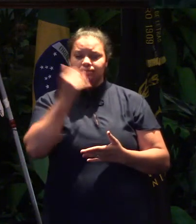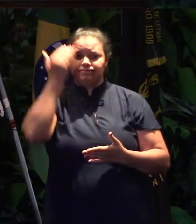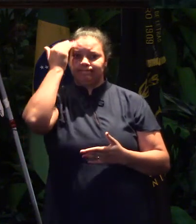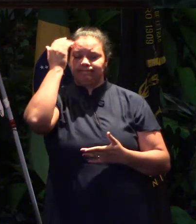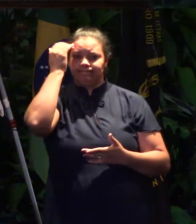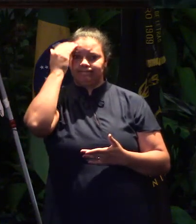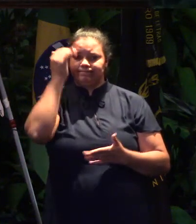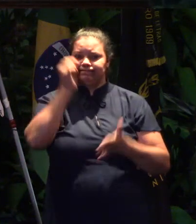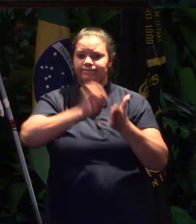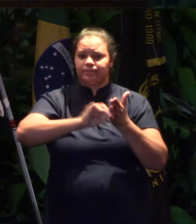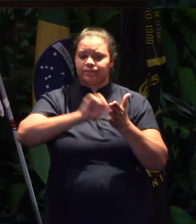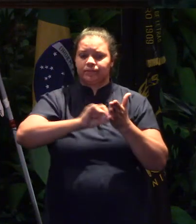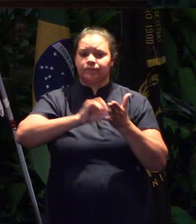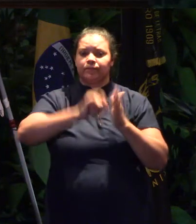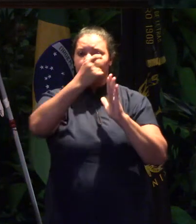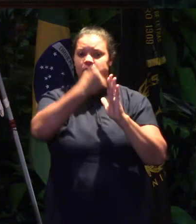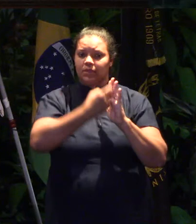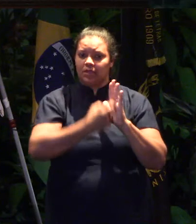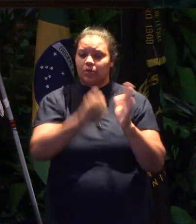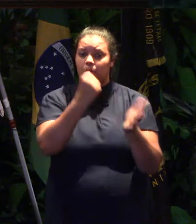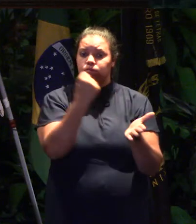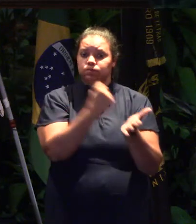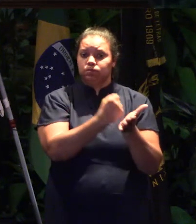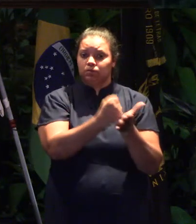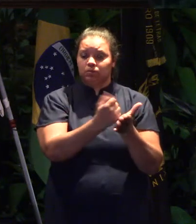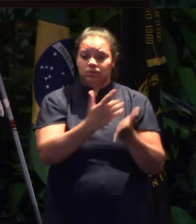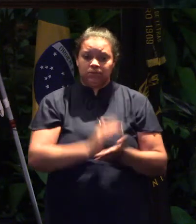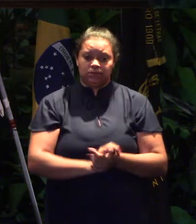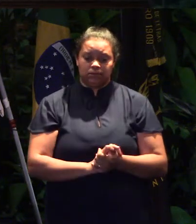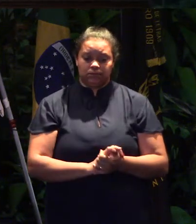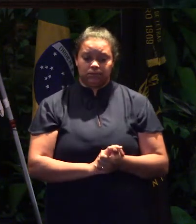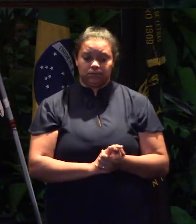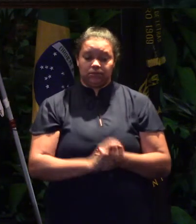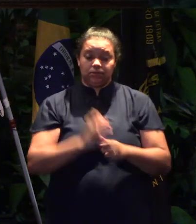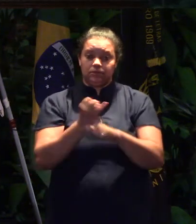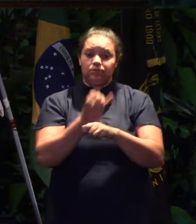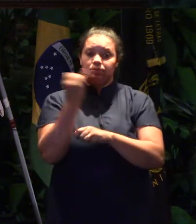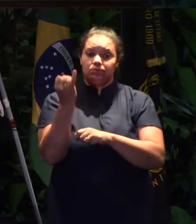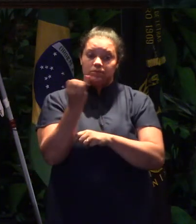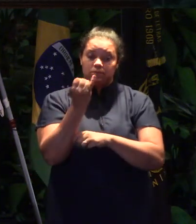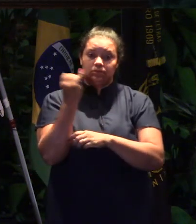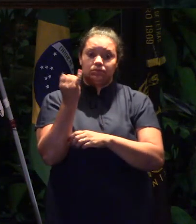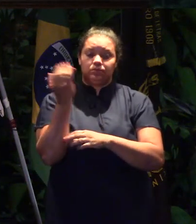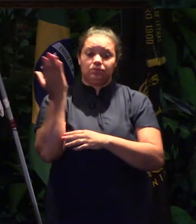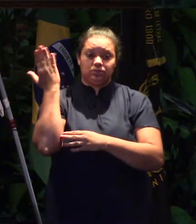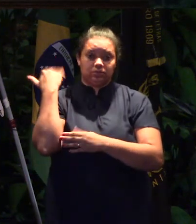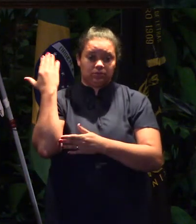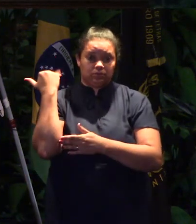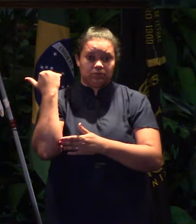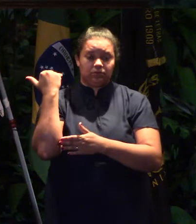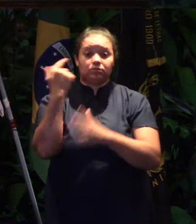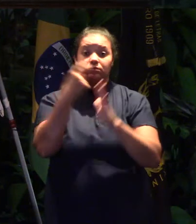um documento, um texto que foi muito importante, né, para próprio na época, né, foi um